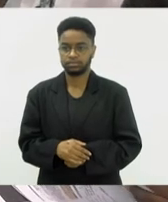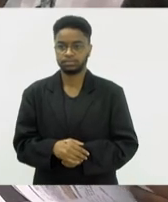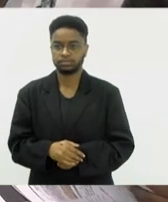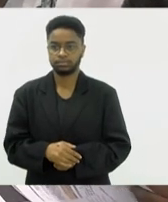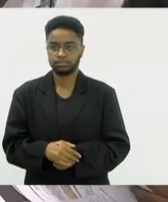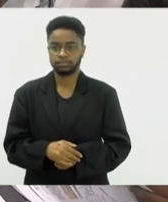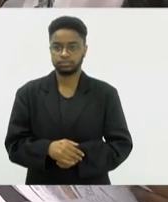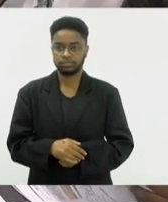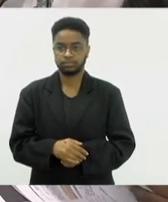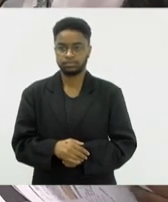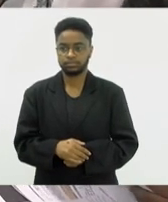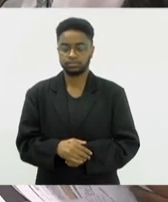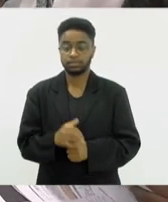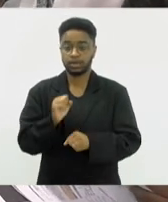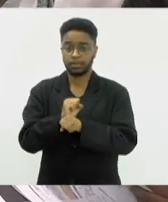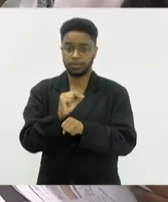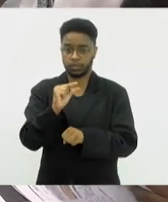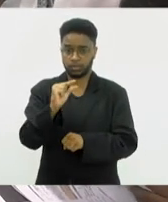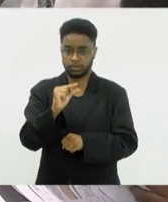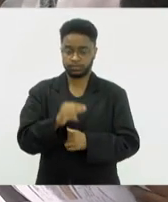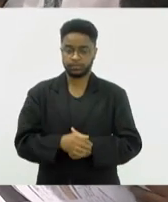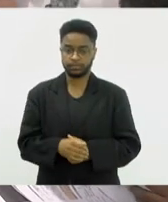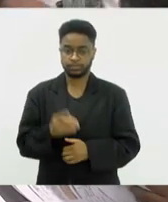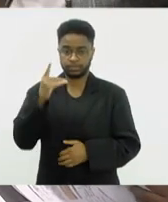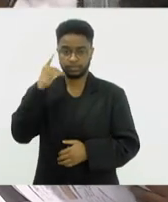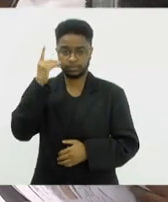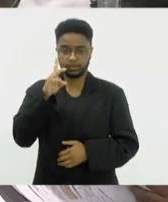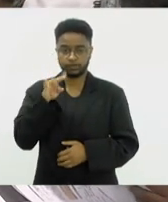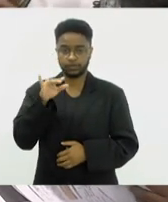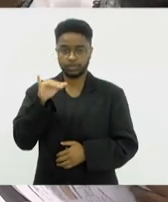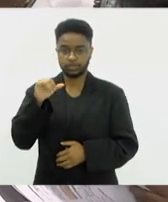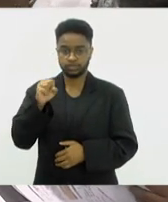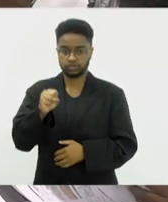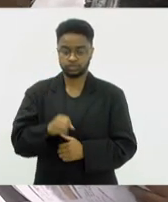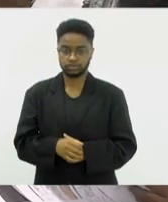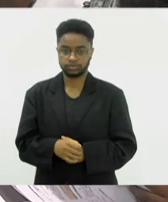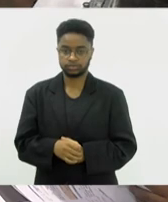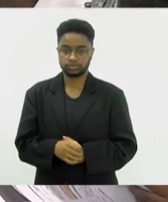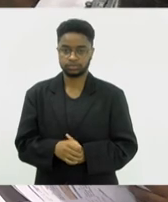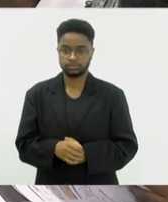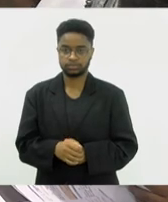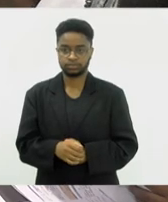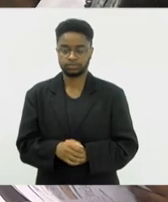Só um minutinho. Deputado Vinícius Cozzolino, por favor.